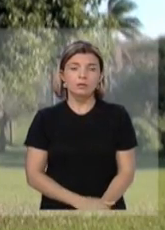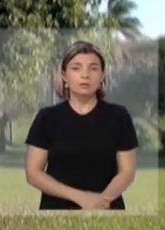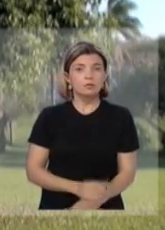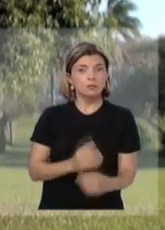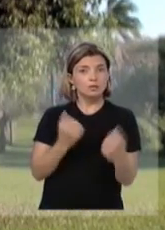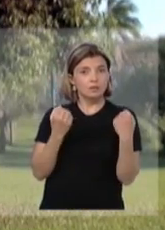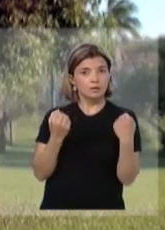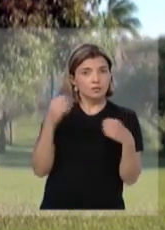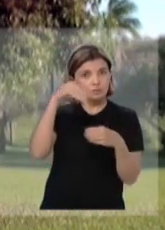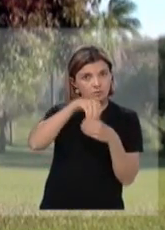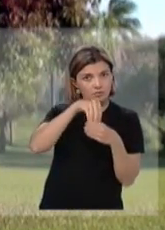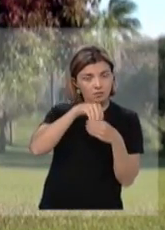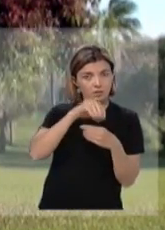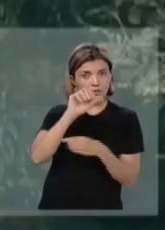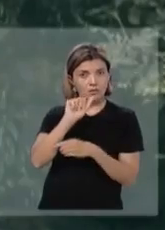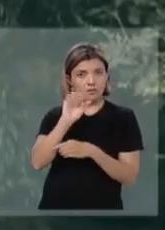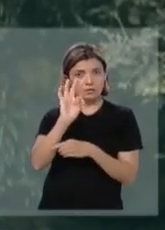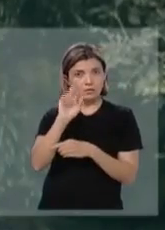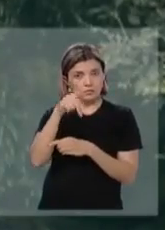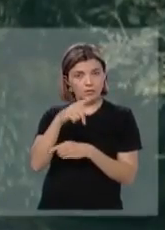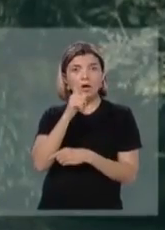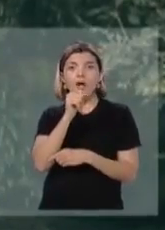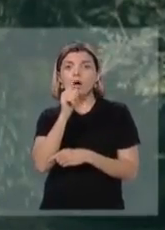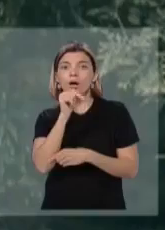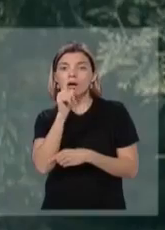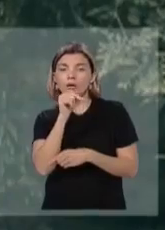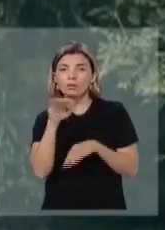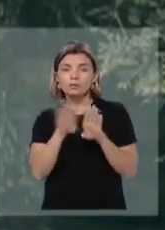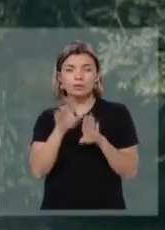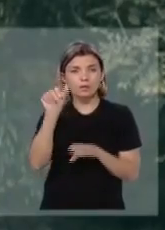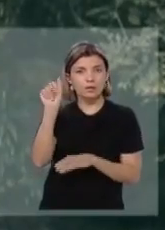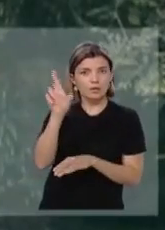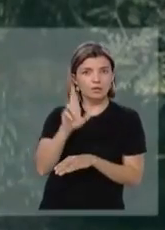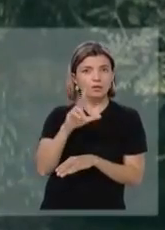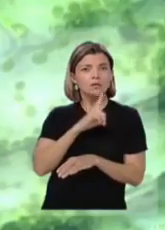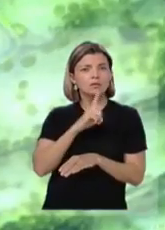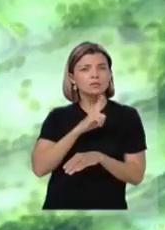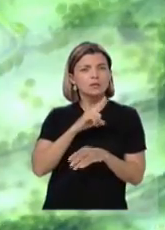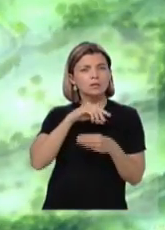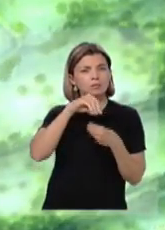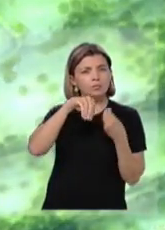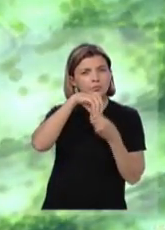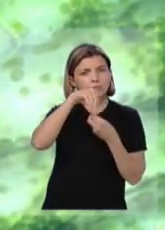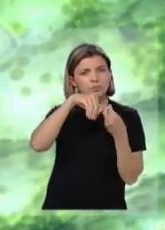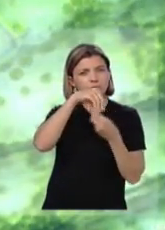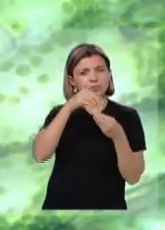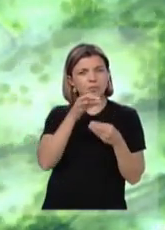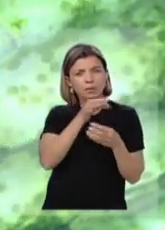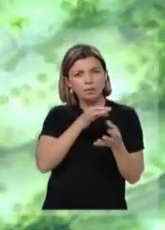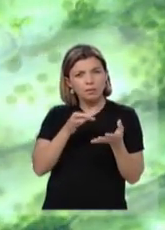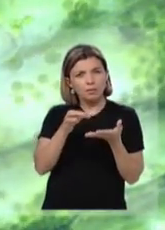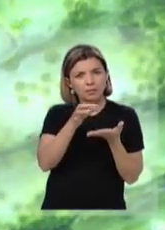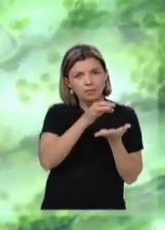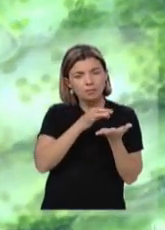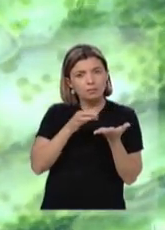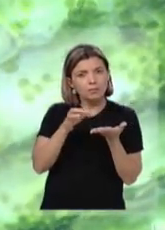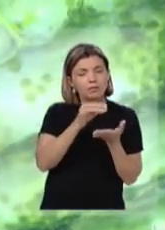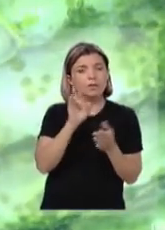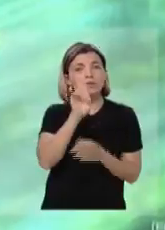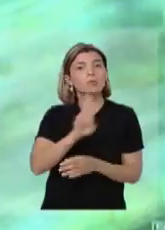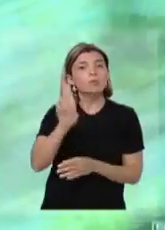A energia contida no ATP, a água e o gás carbônico são utilizados na fabricação de moléculas